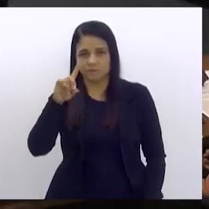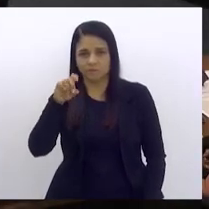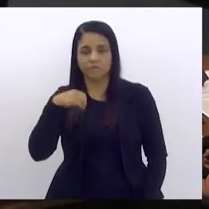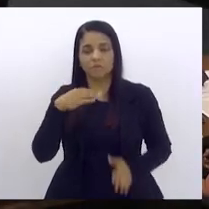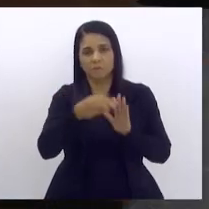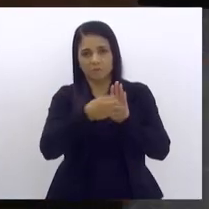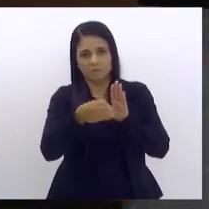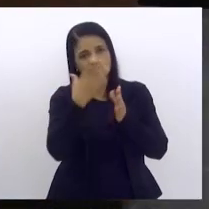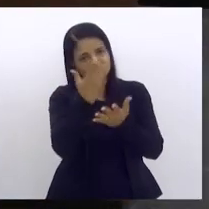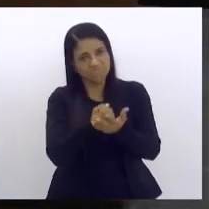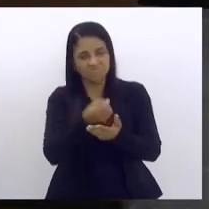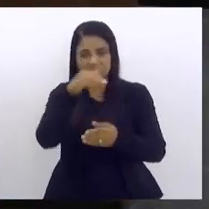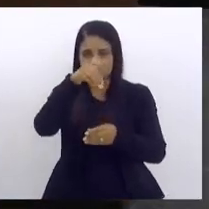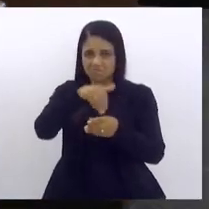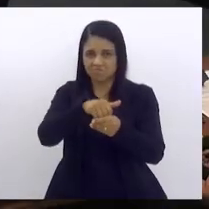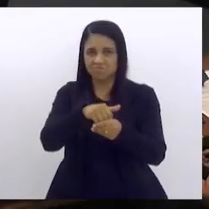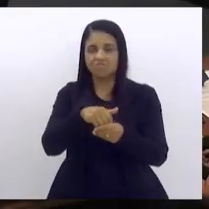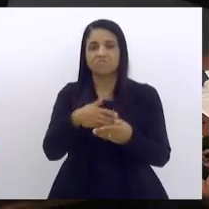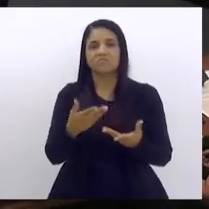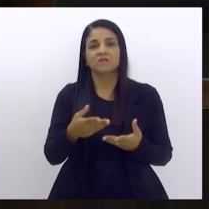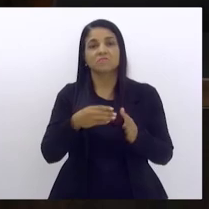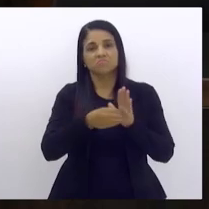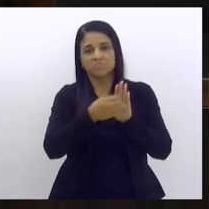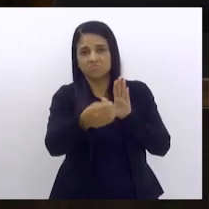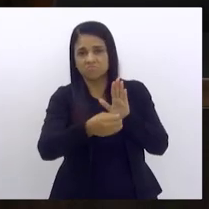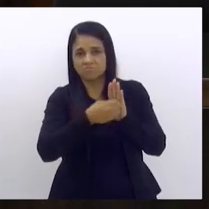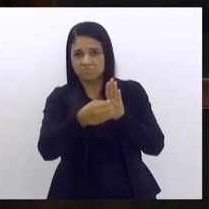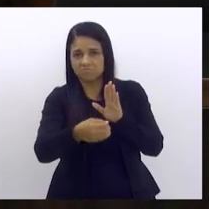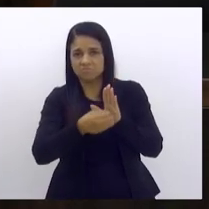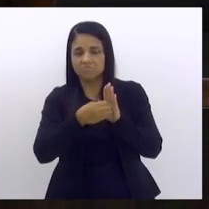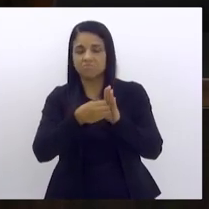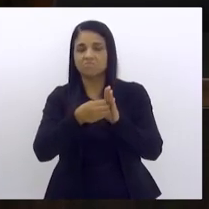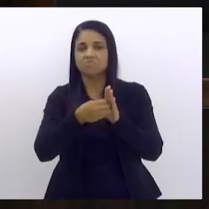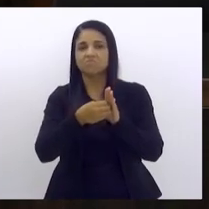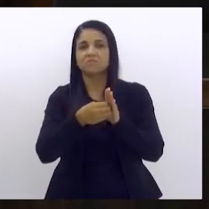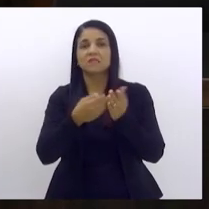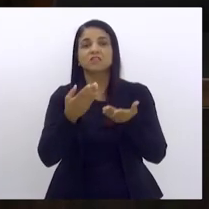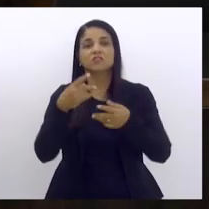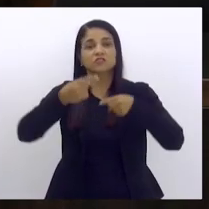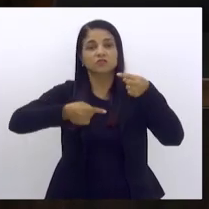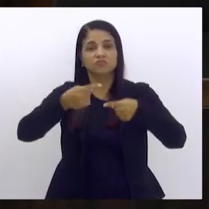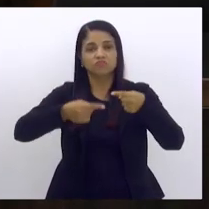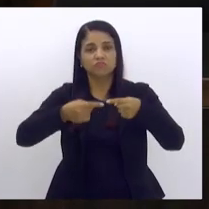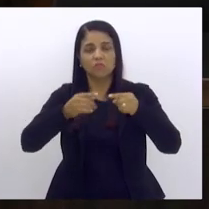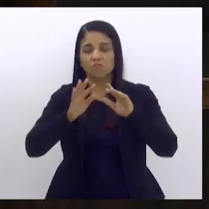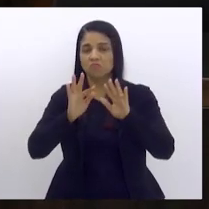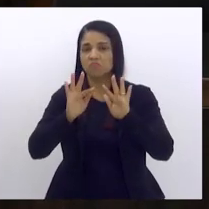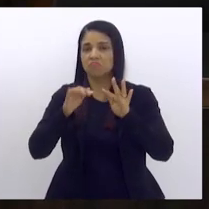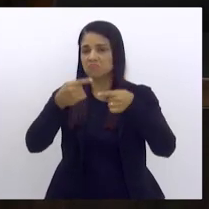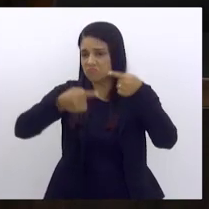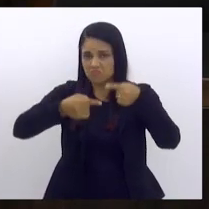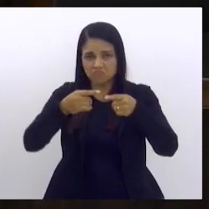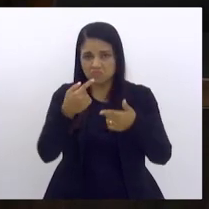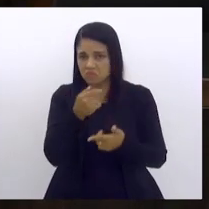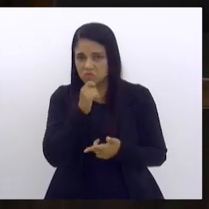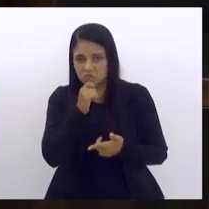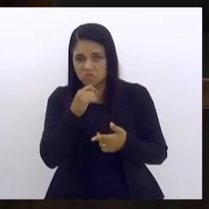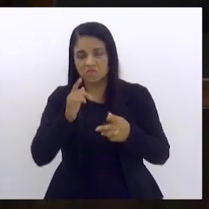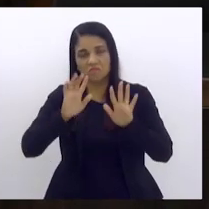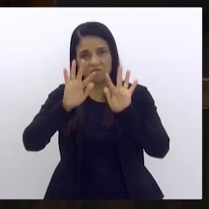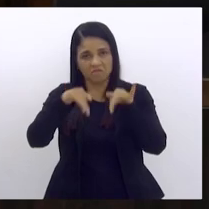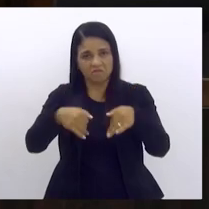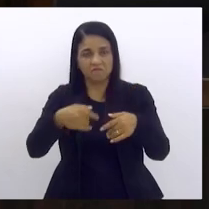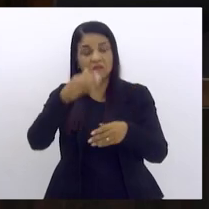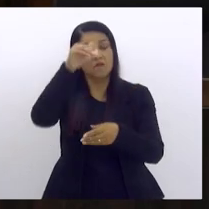Parecer favorável, presidenta. Com os pareceres emitidos, em discussão, não havendo quem queira discutir, encerrada a discussão,